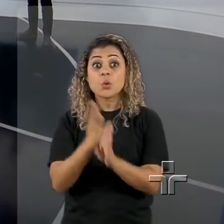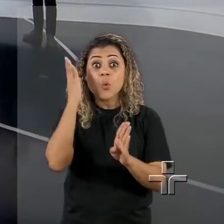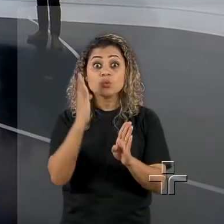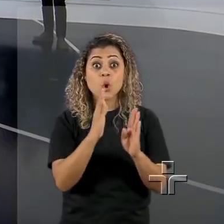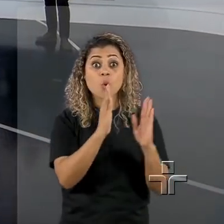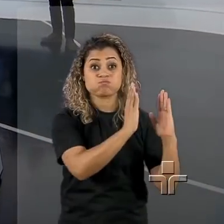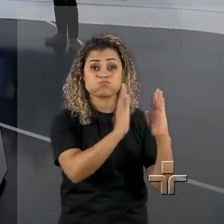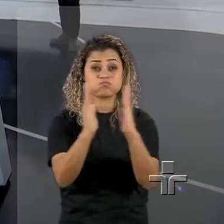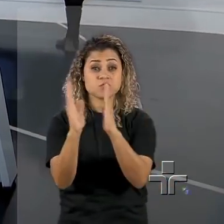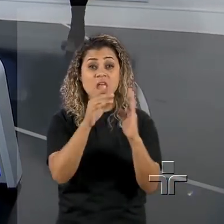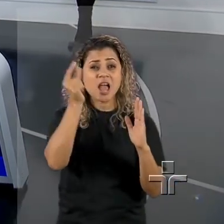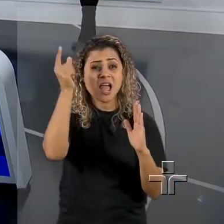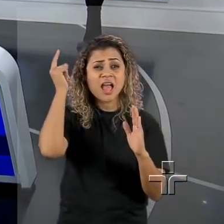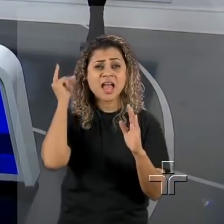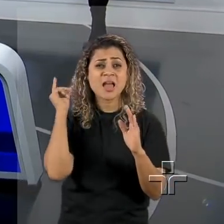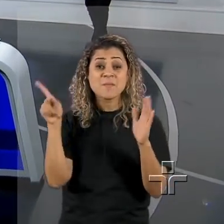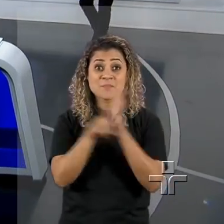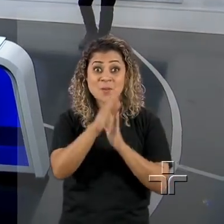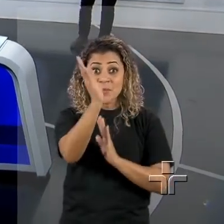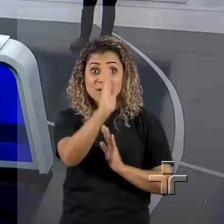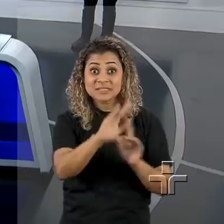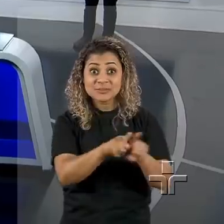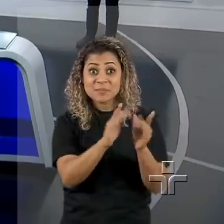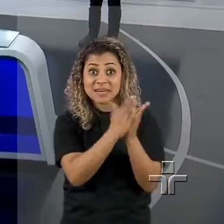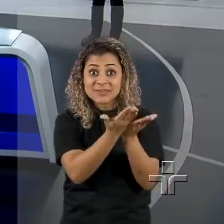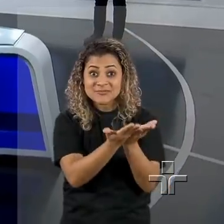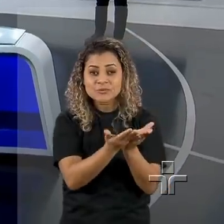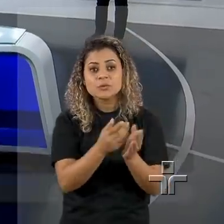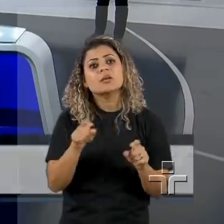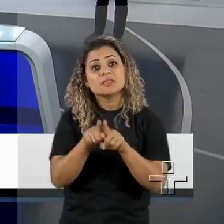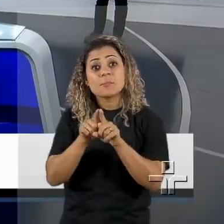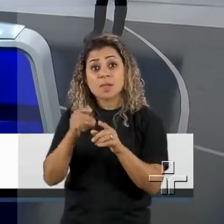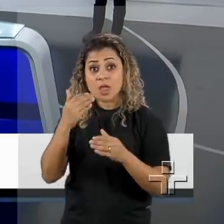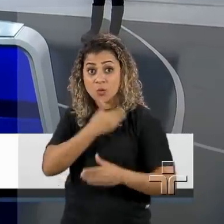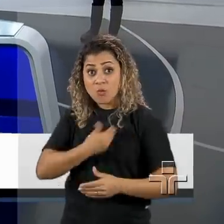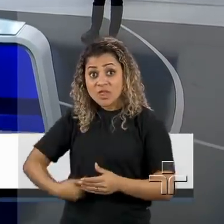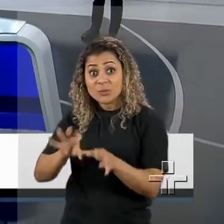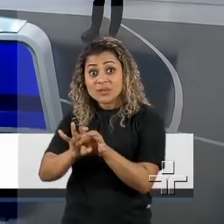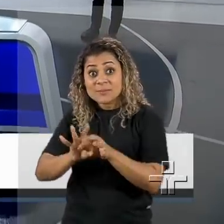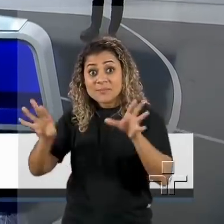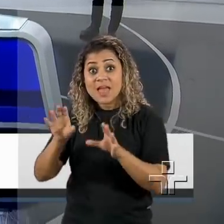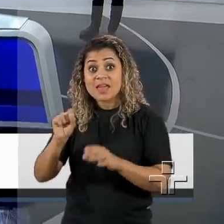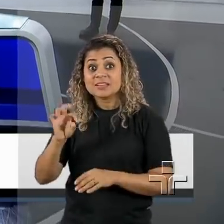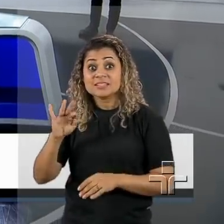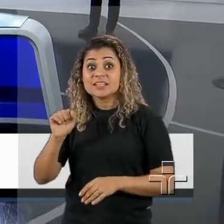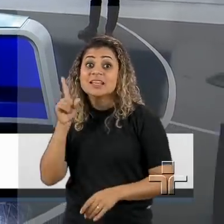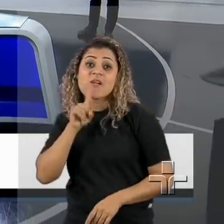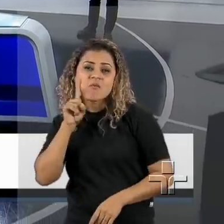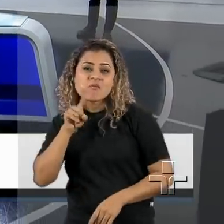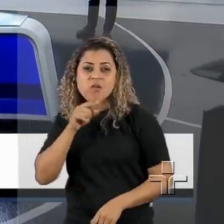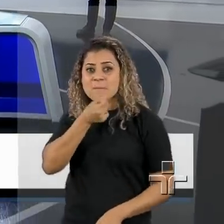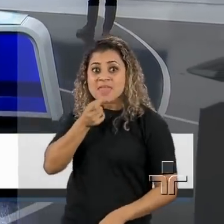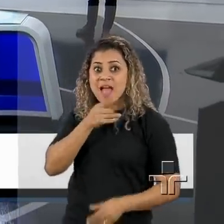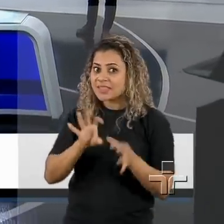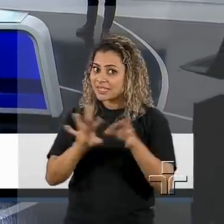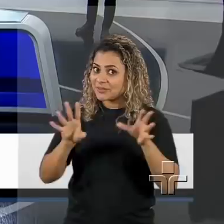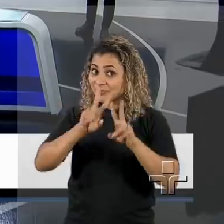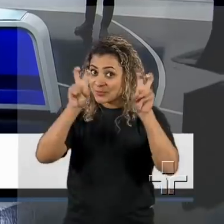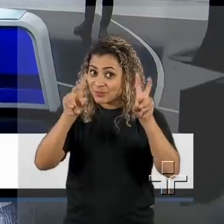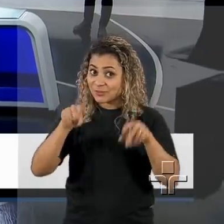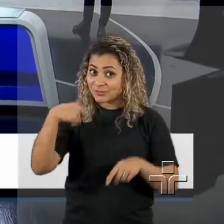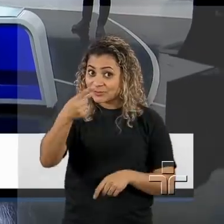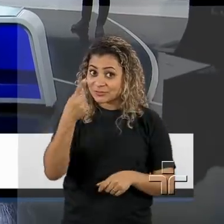dia, né? A gente fala teve França e Austrália empatando, aliás, teve Dinamarca e Austrália empatando com a ajuda do árbitro de vídeo e depois a